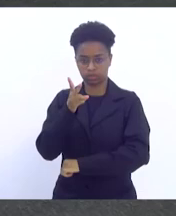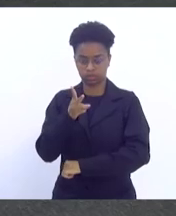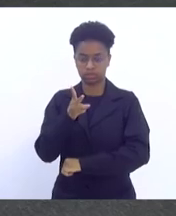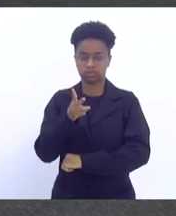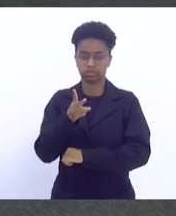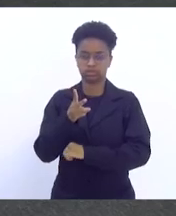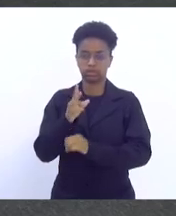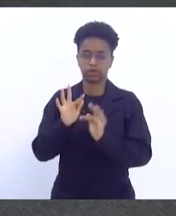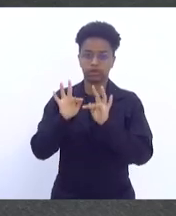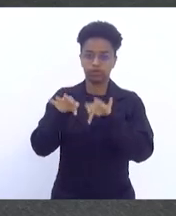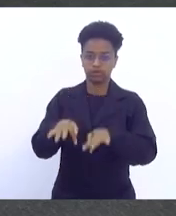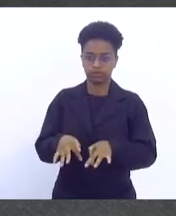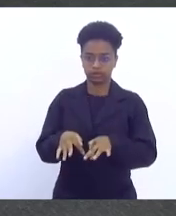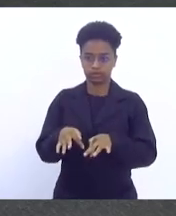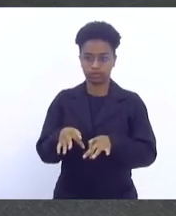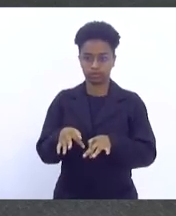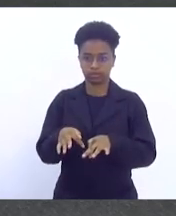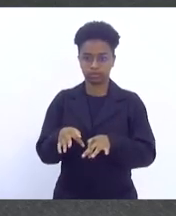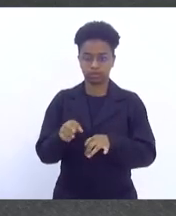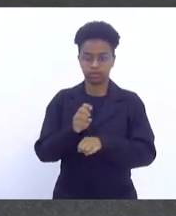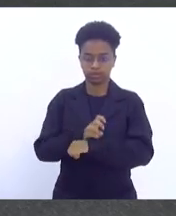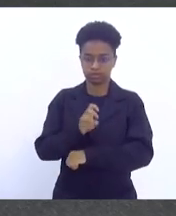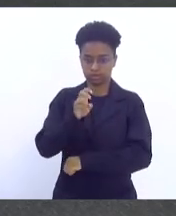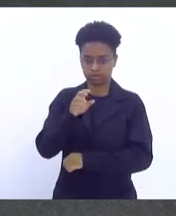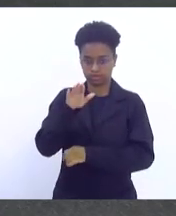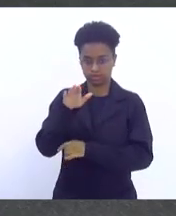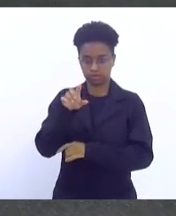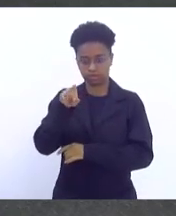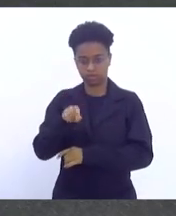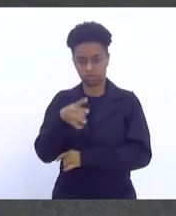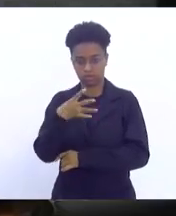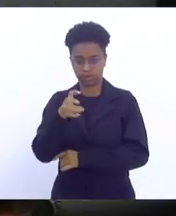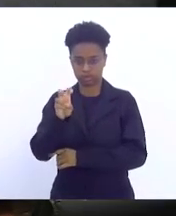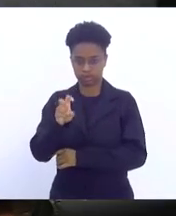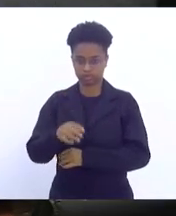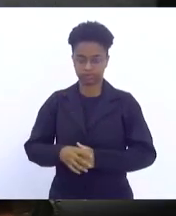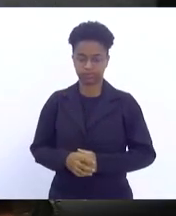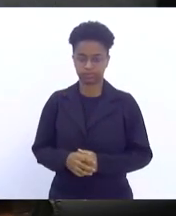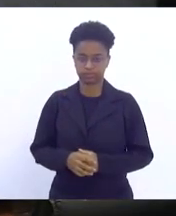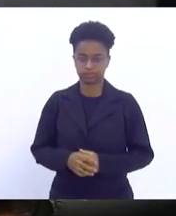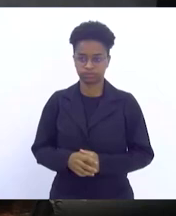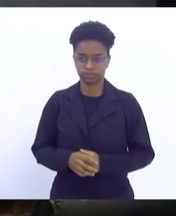e encerrou-se às 17 horas e 45 minutos.